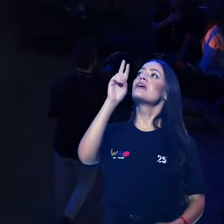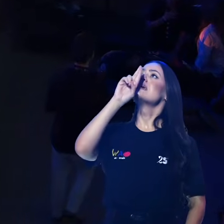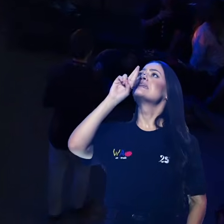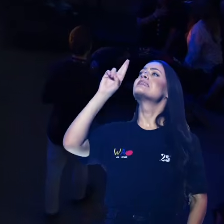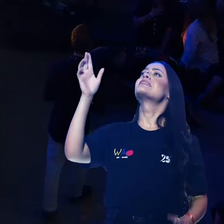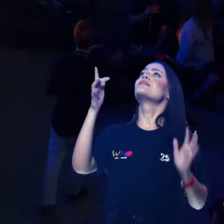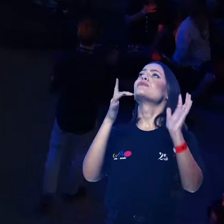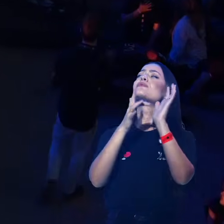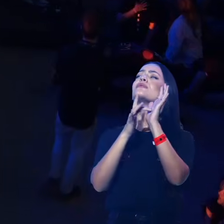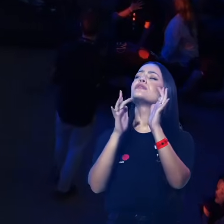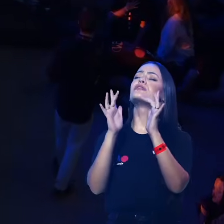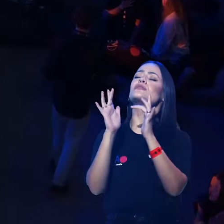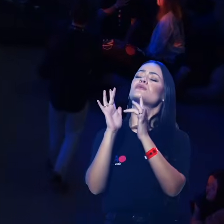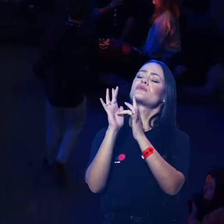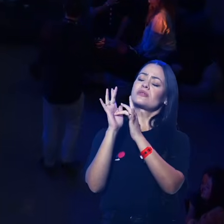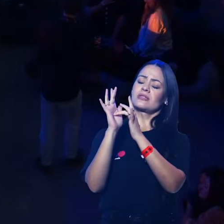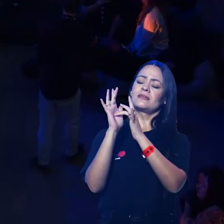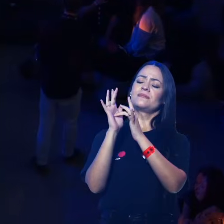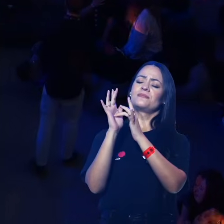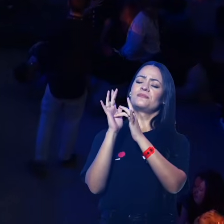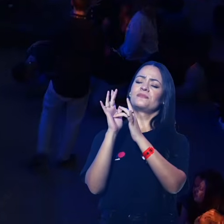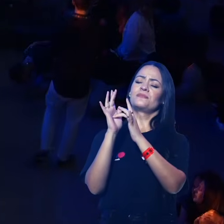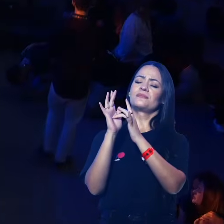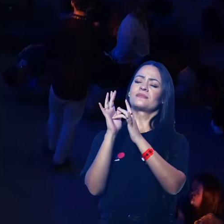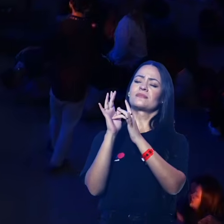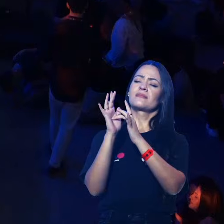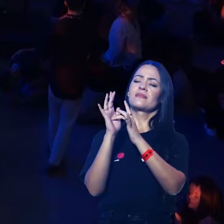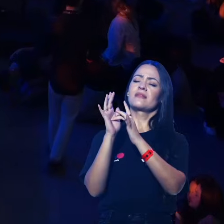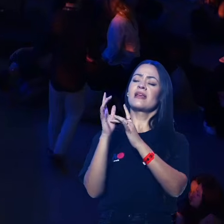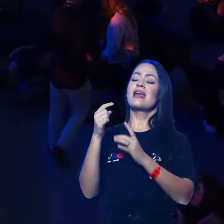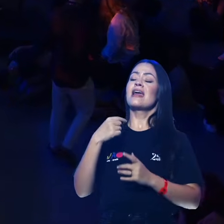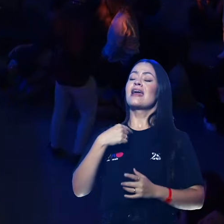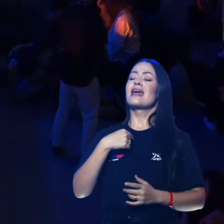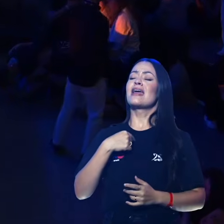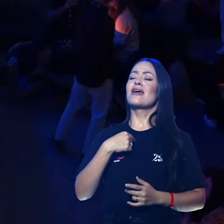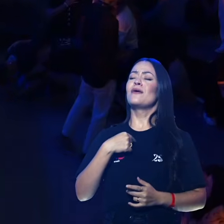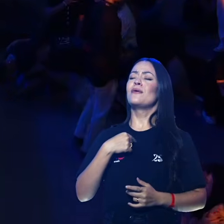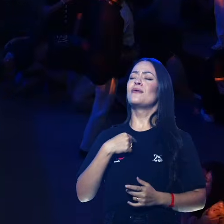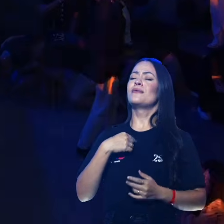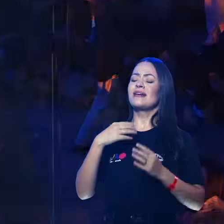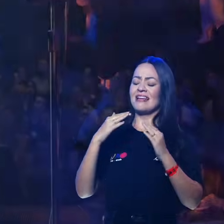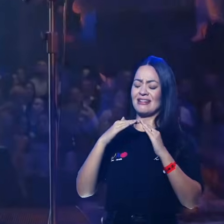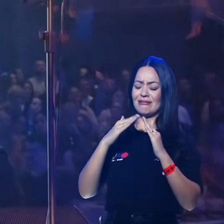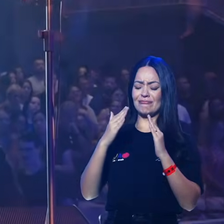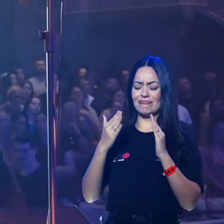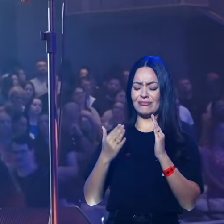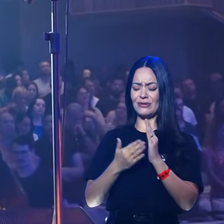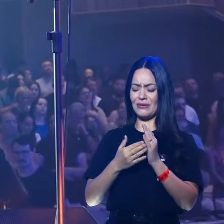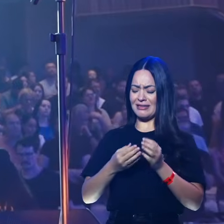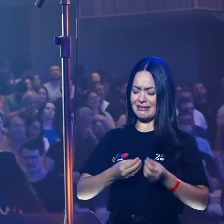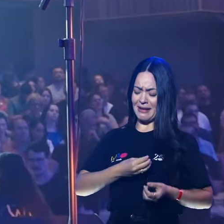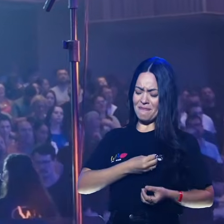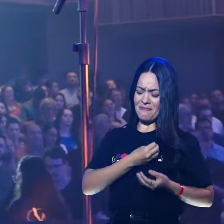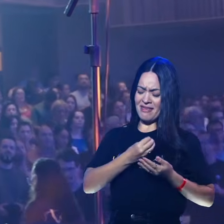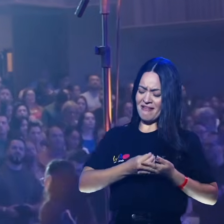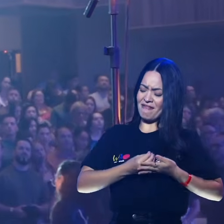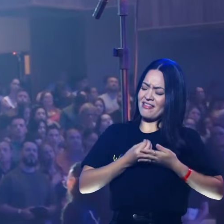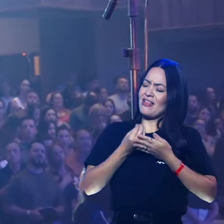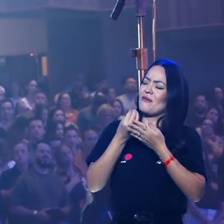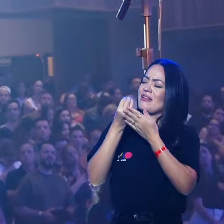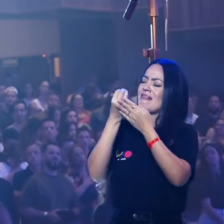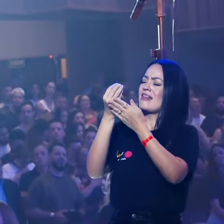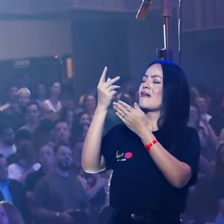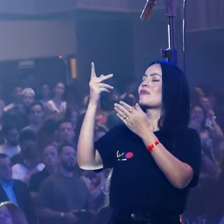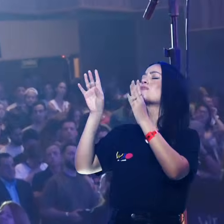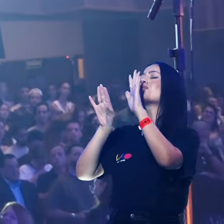Senhor Jesus, eu hoje entrego a minha vida nas